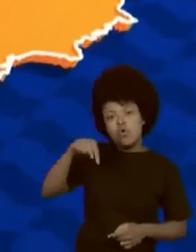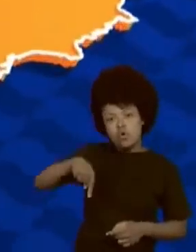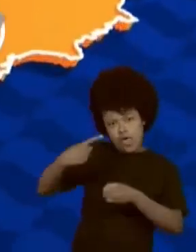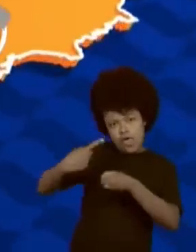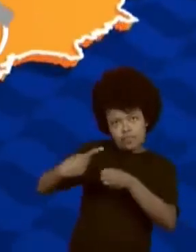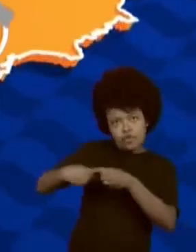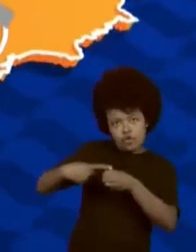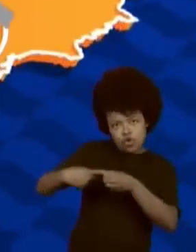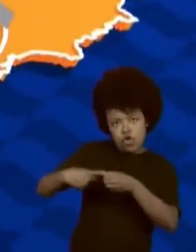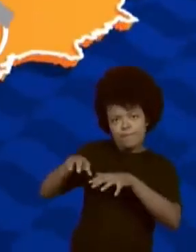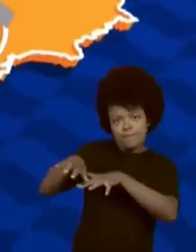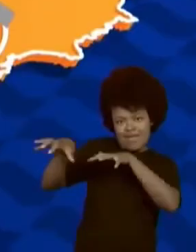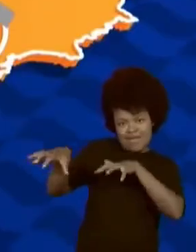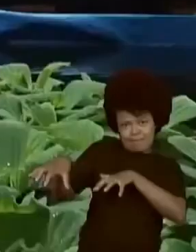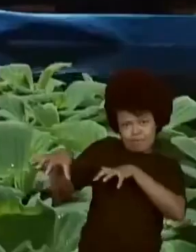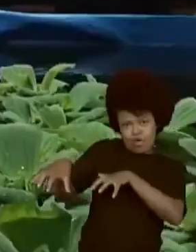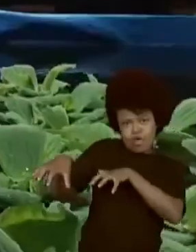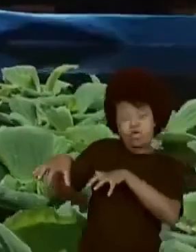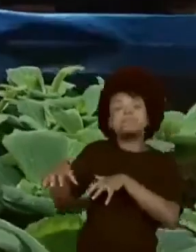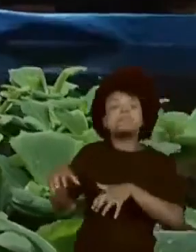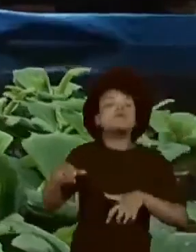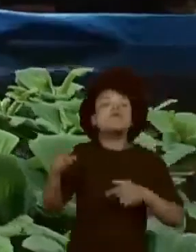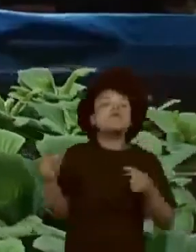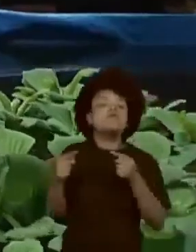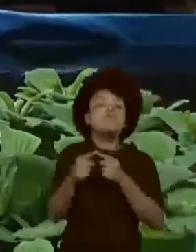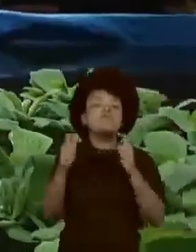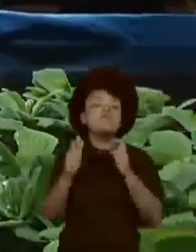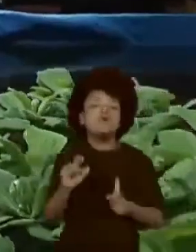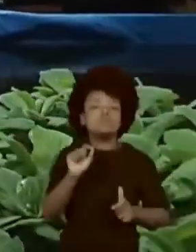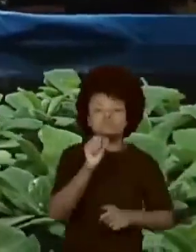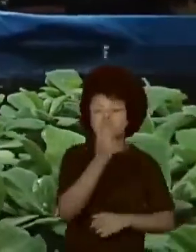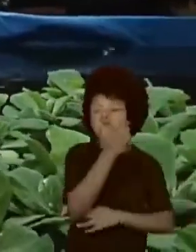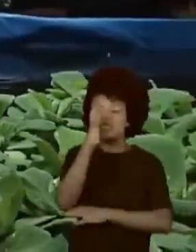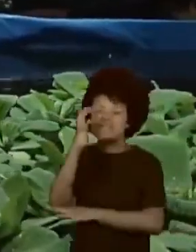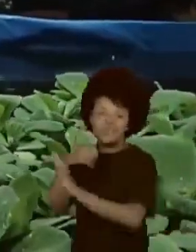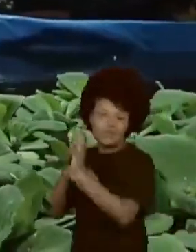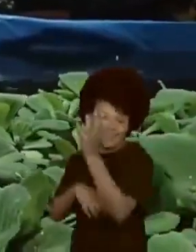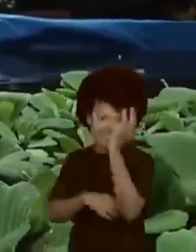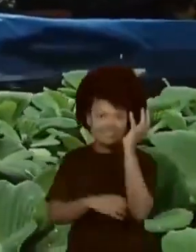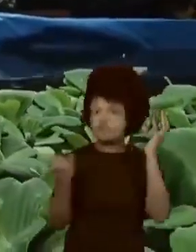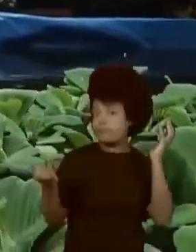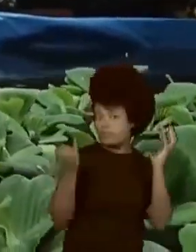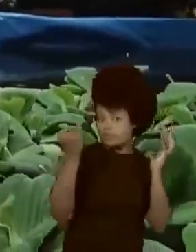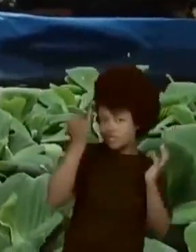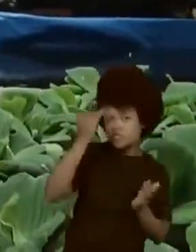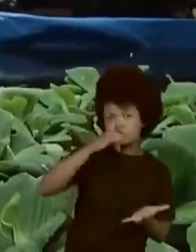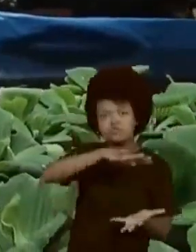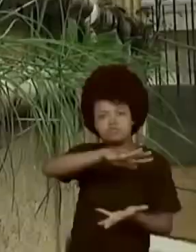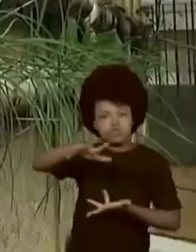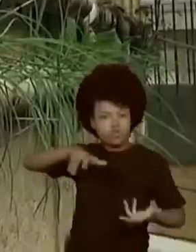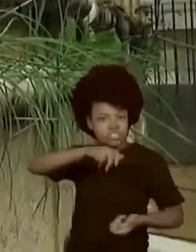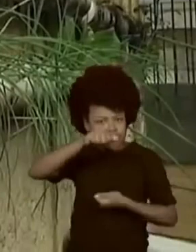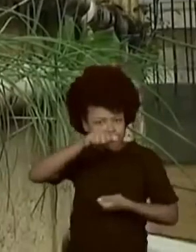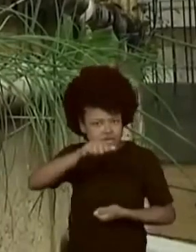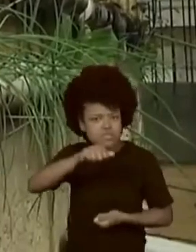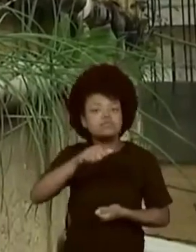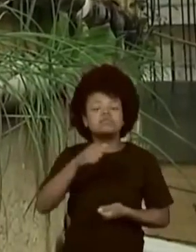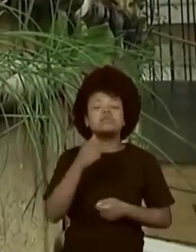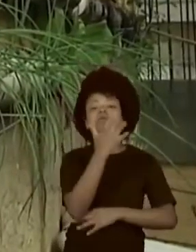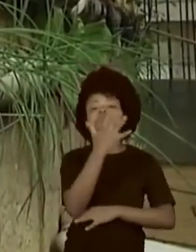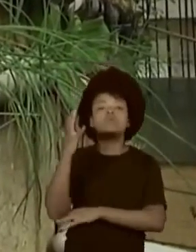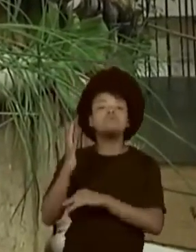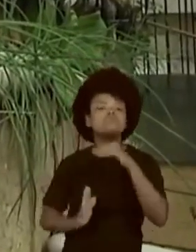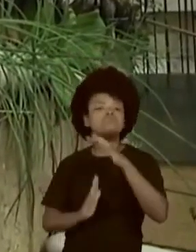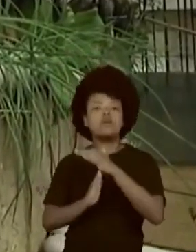né? Mariporã é um município de importância ecológica muito grande, porque ele está na maior floresta urbana do